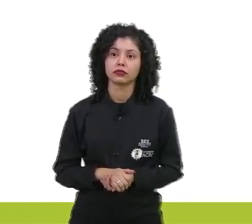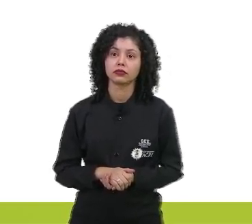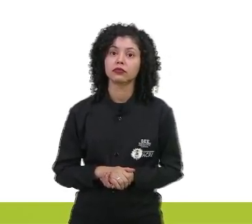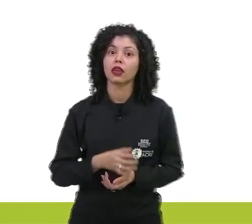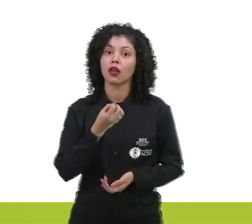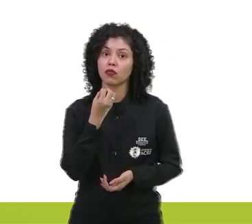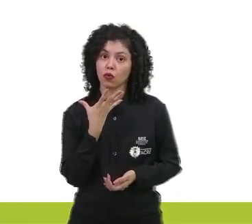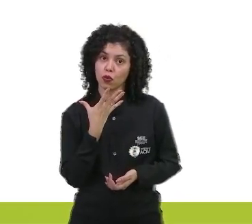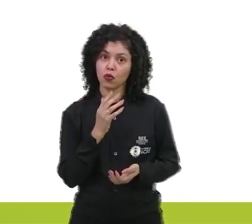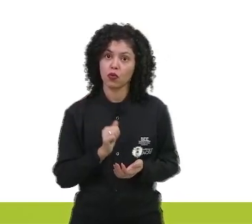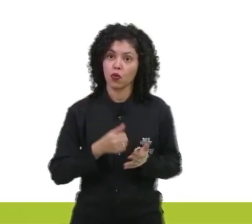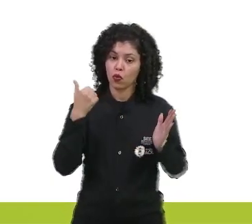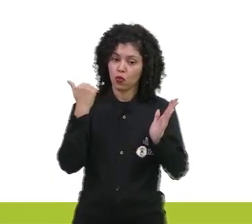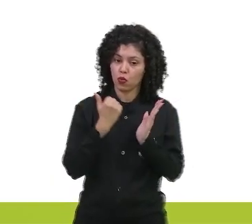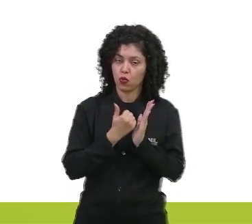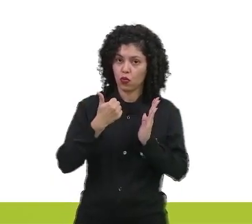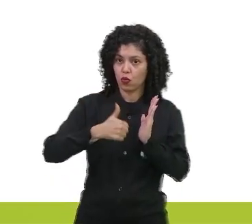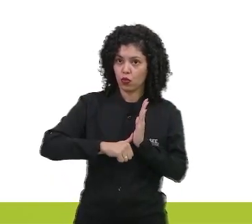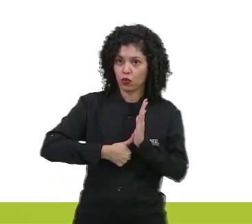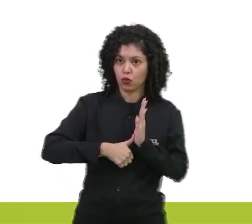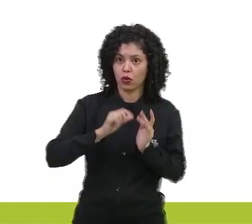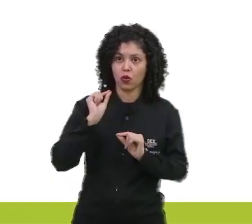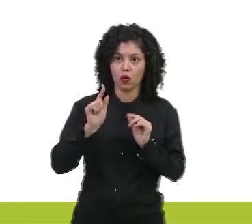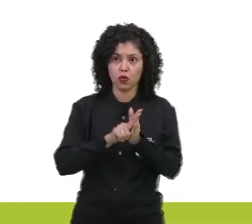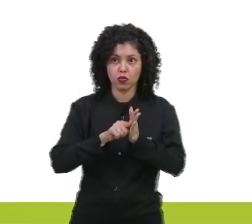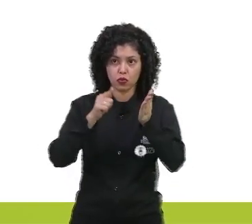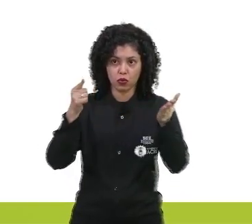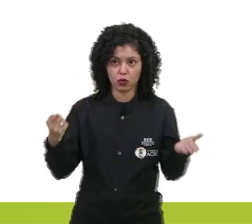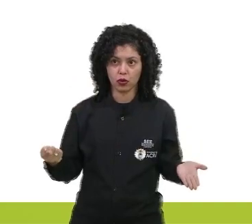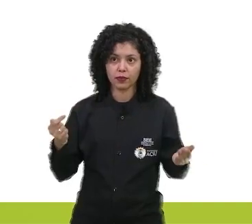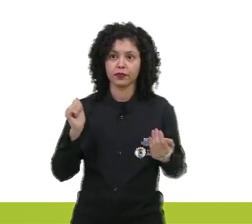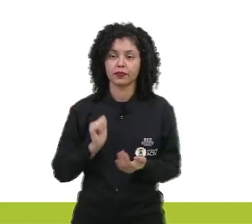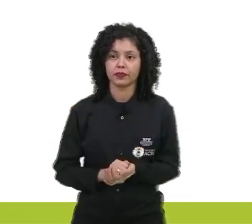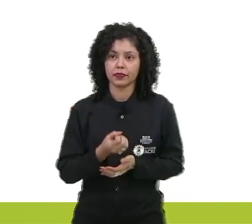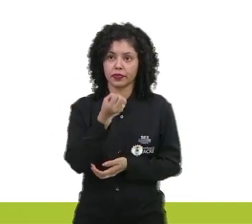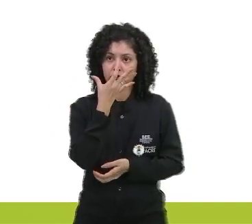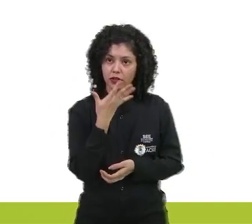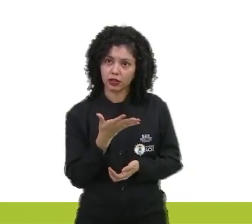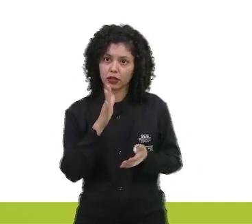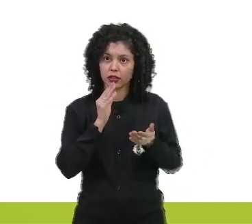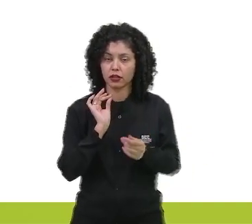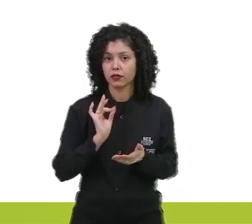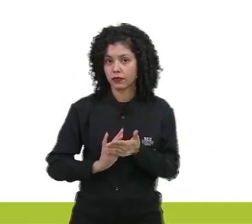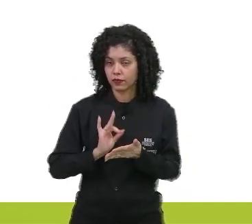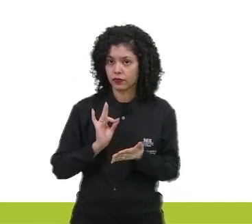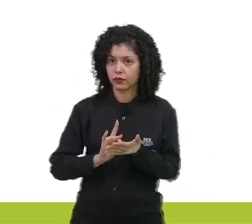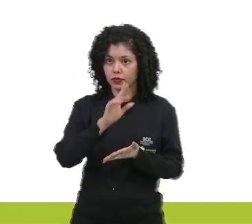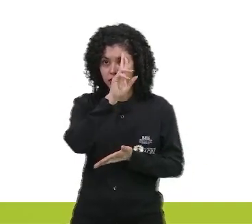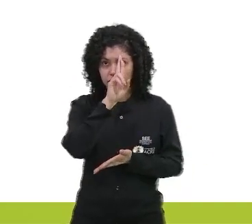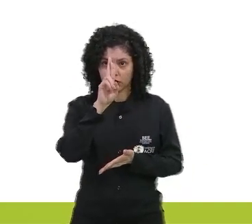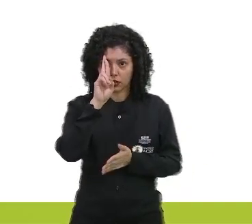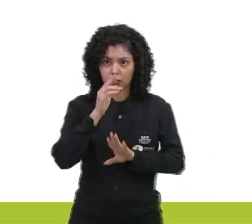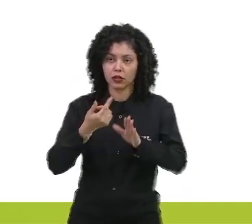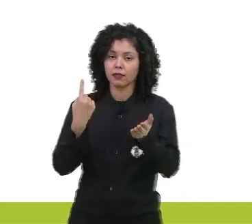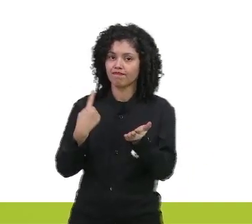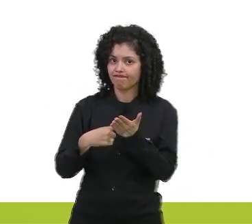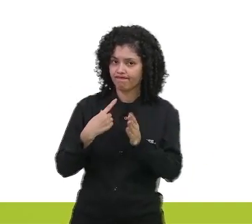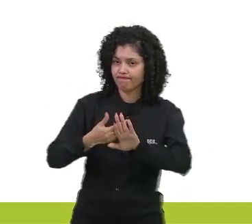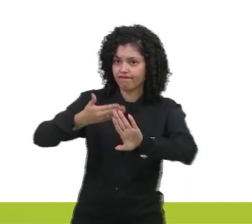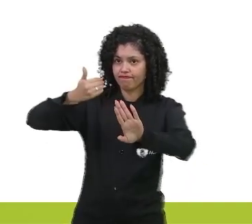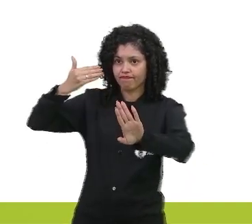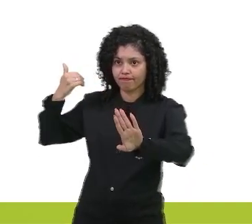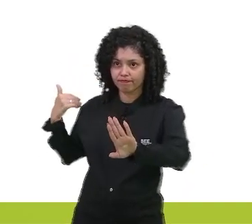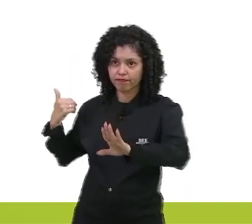Na forma documental ou jornalística, a cobertura fotográfica de fatos